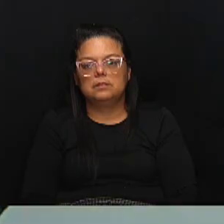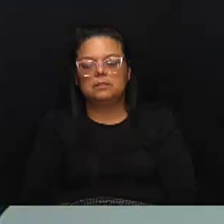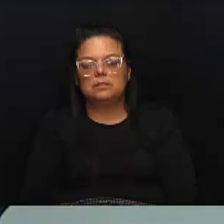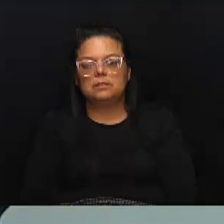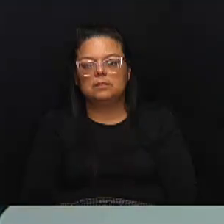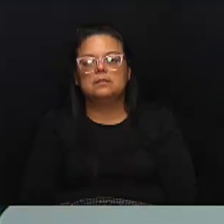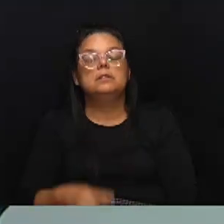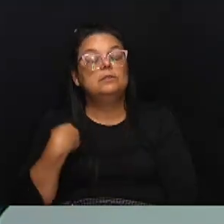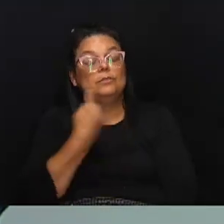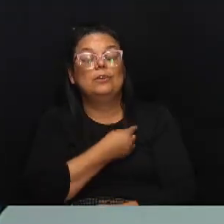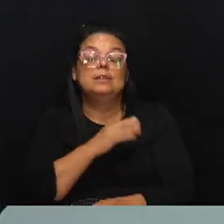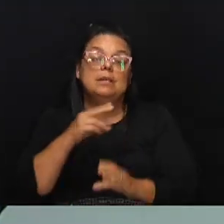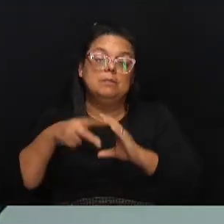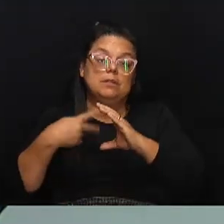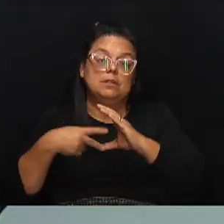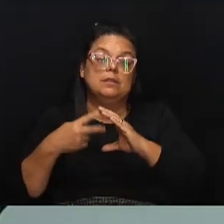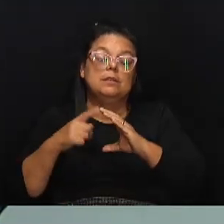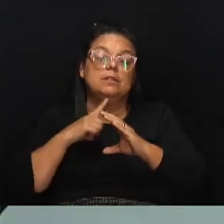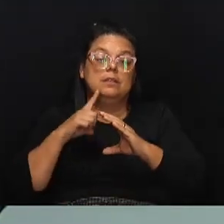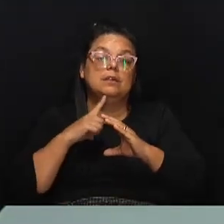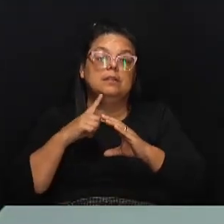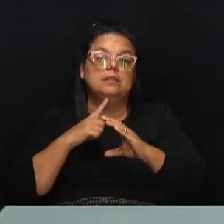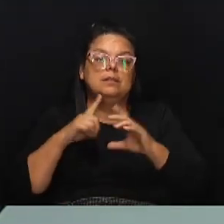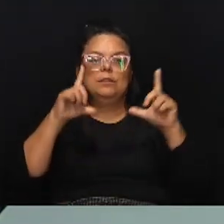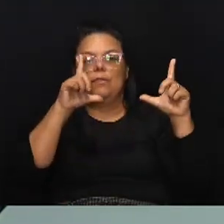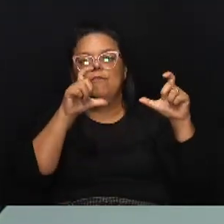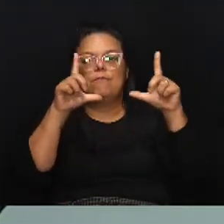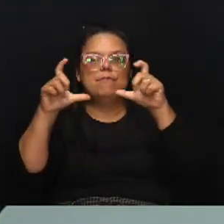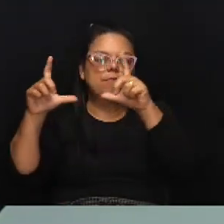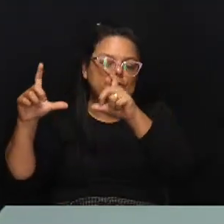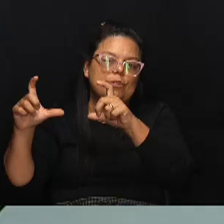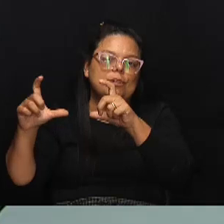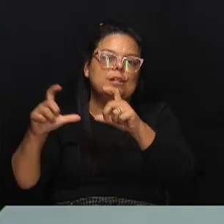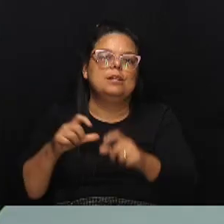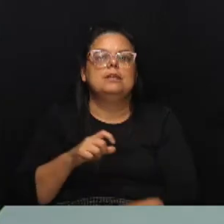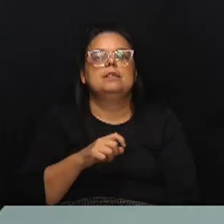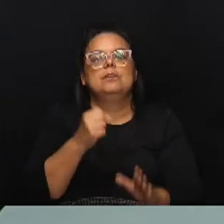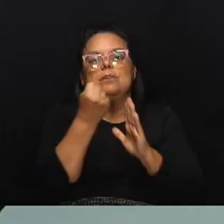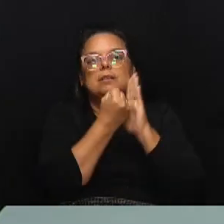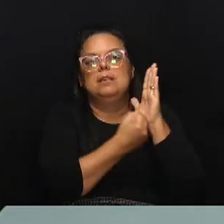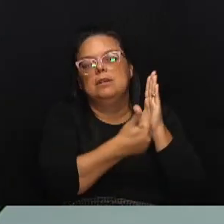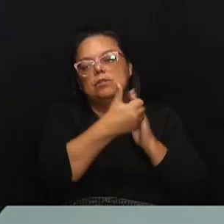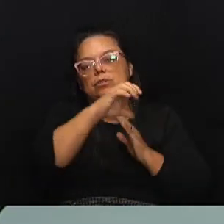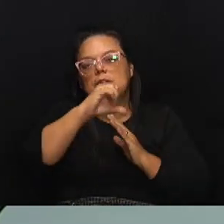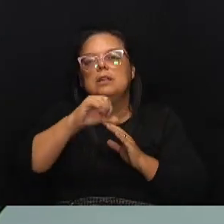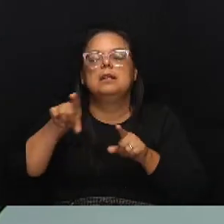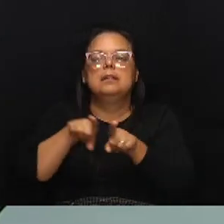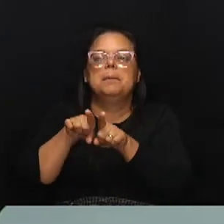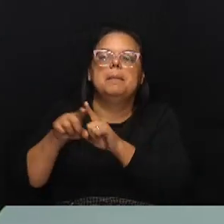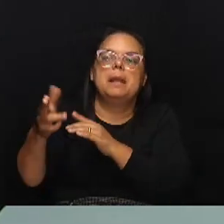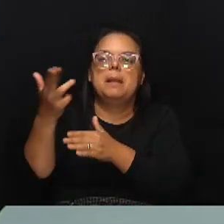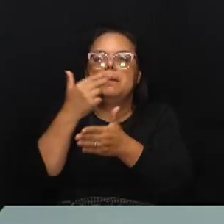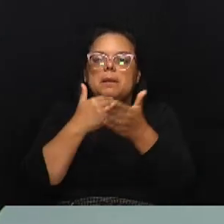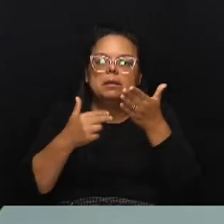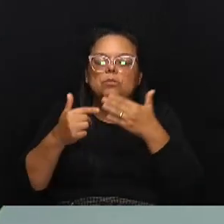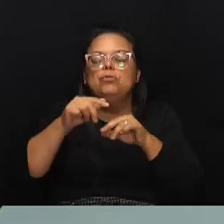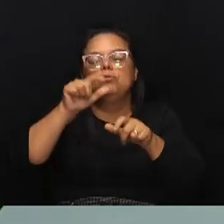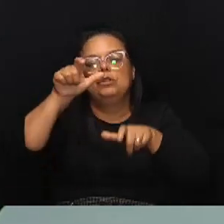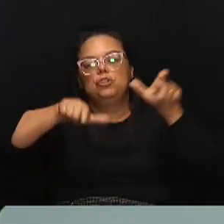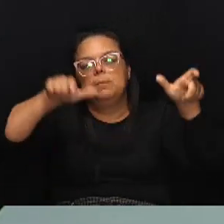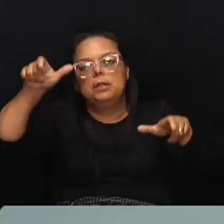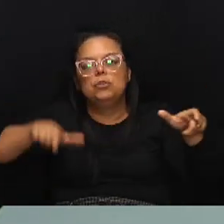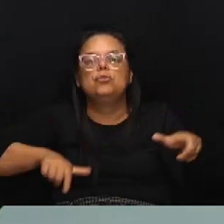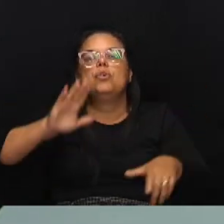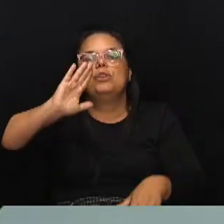A gente tem na Câmara um acervo muito grande de retratos, desde o século XIX, pinturas de várias pessoas que passaram por aqui,